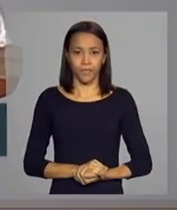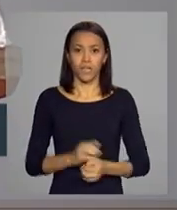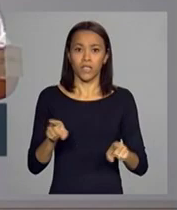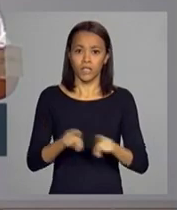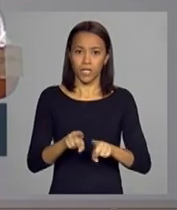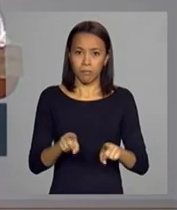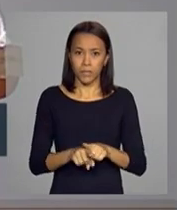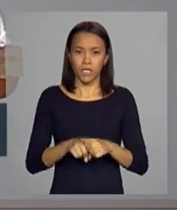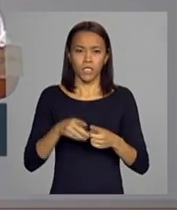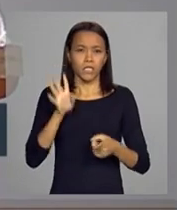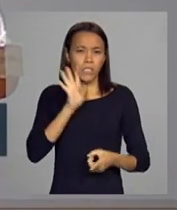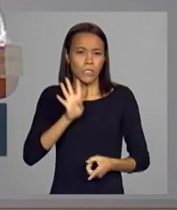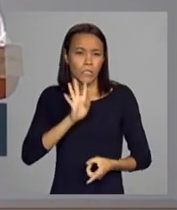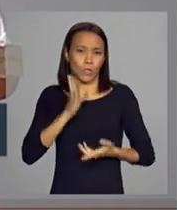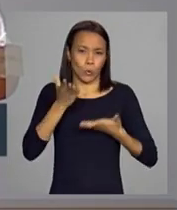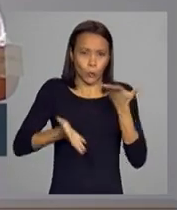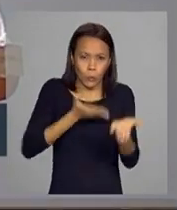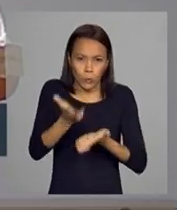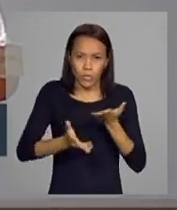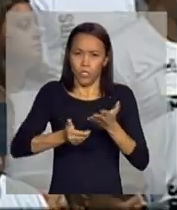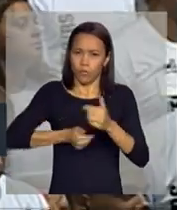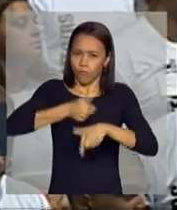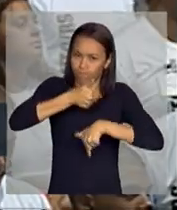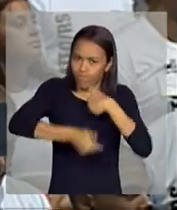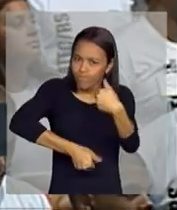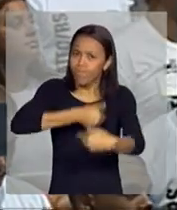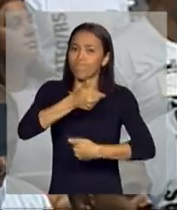exercer com zelo e empenho